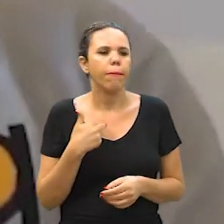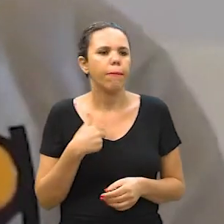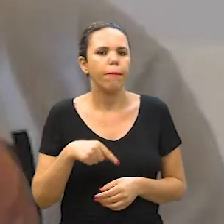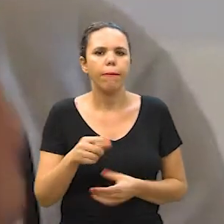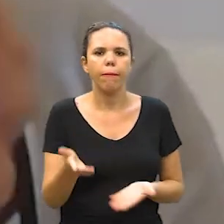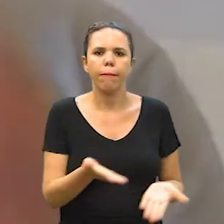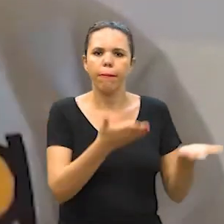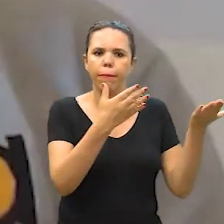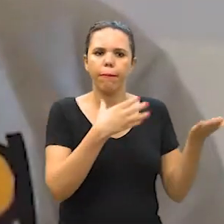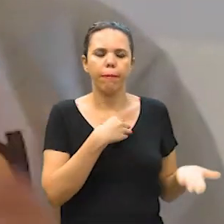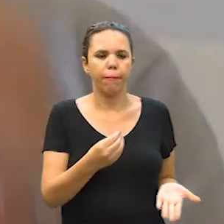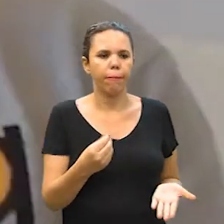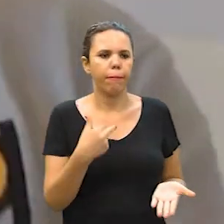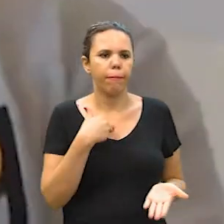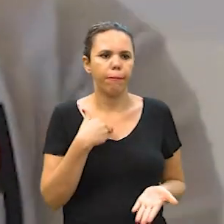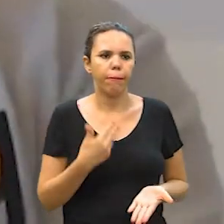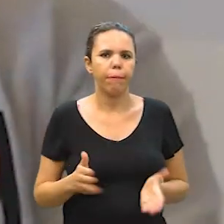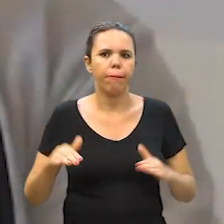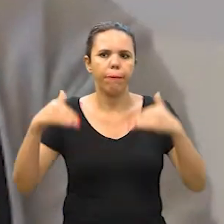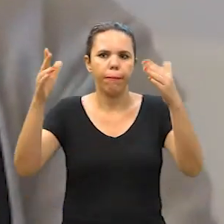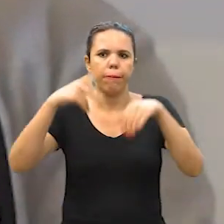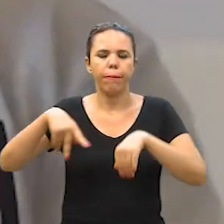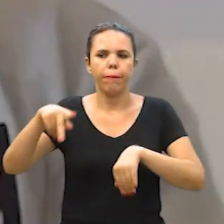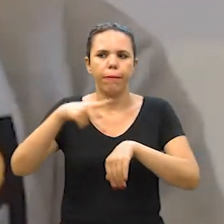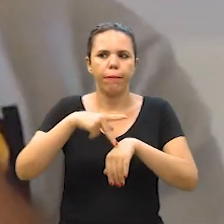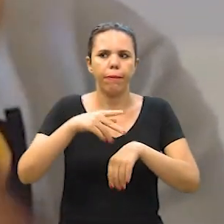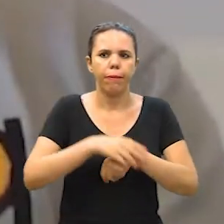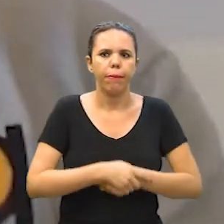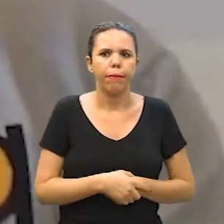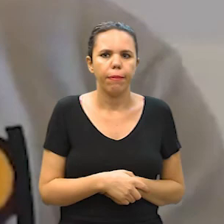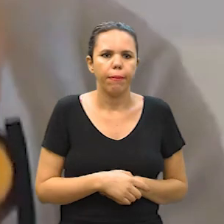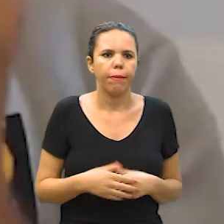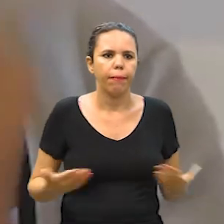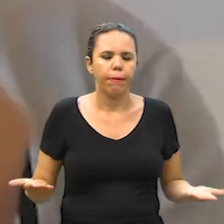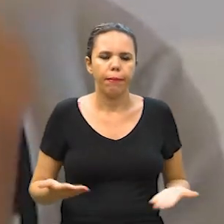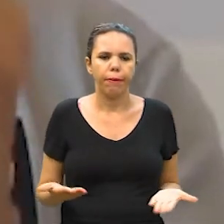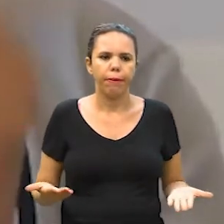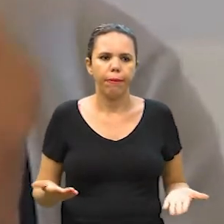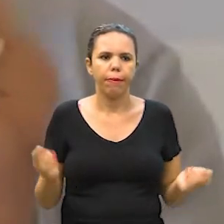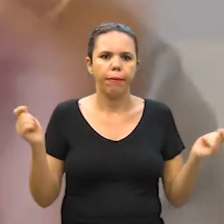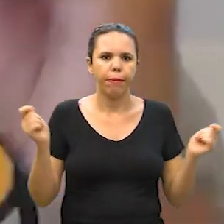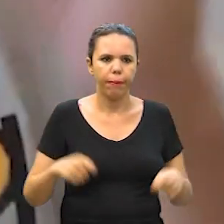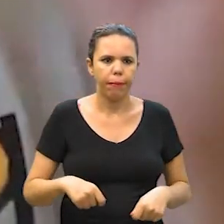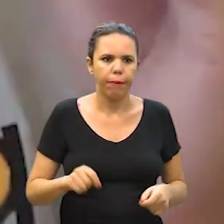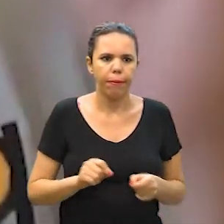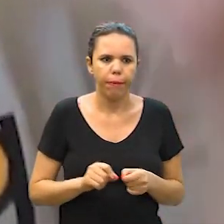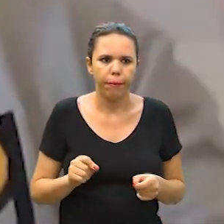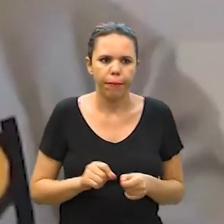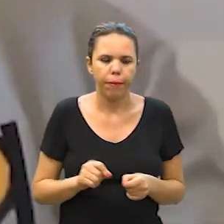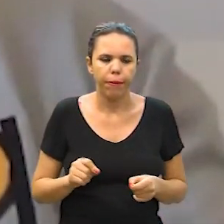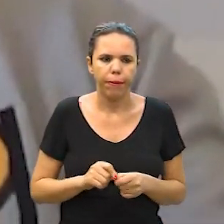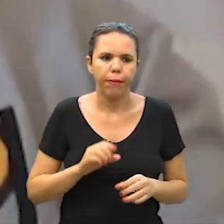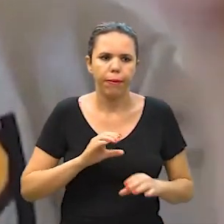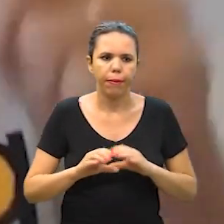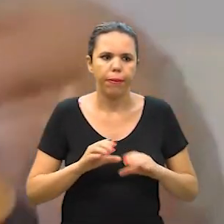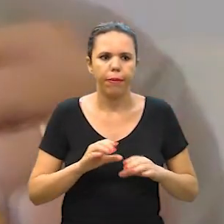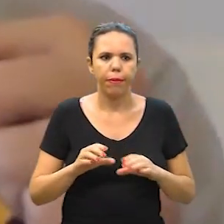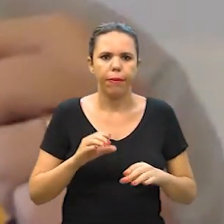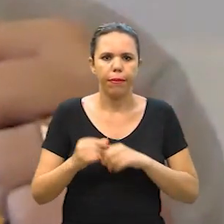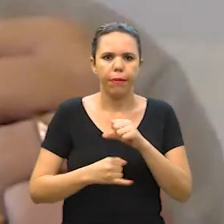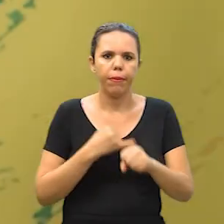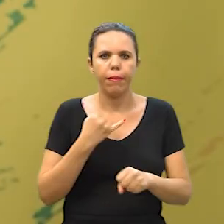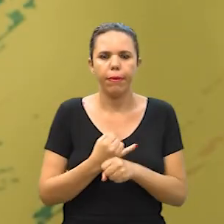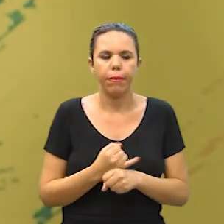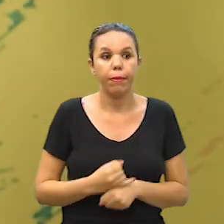para enviar o filho para fora do país, hoje em dia é possível fazer intercâmbios